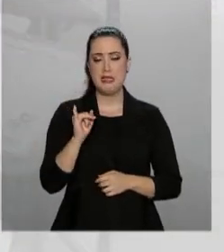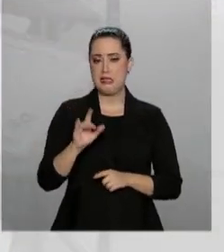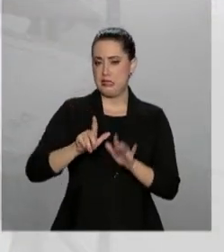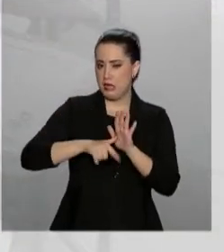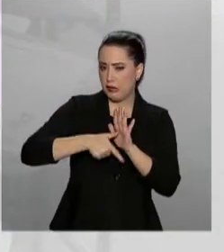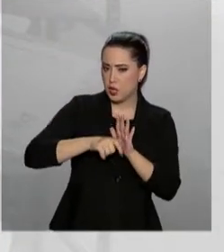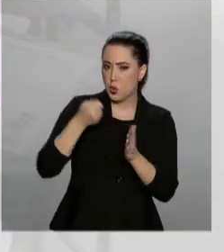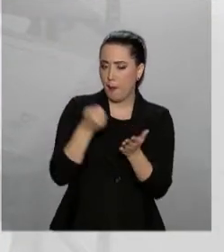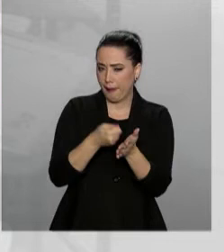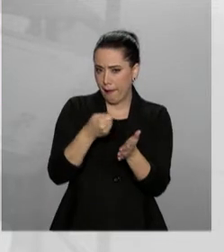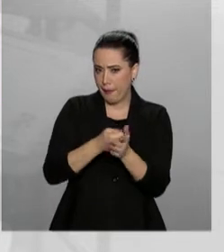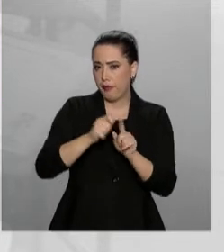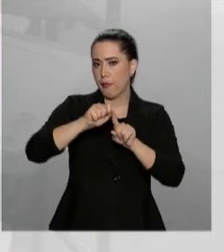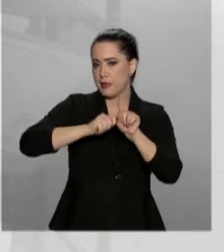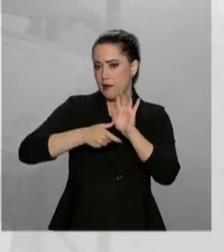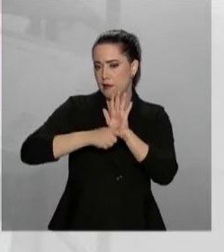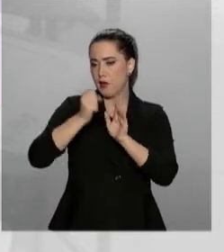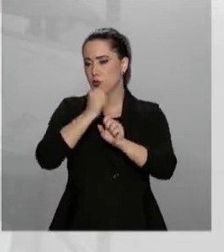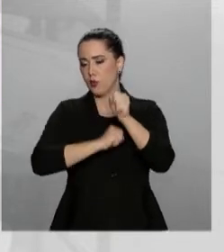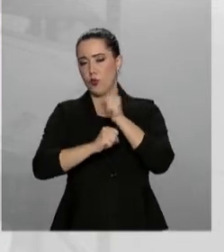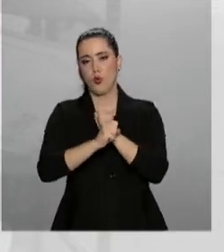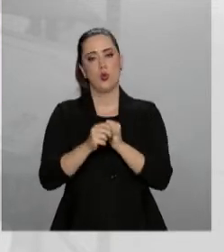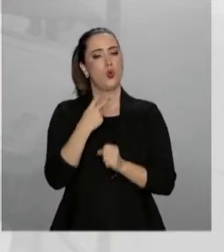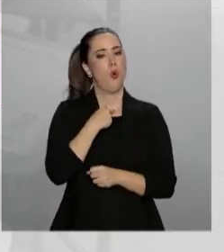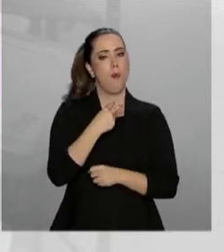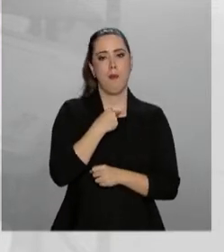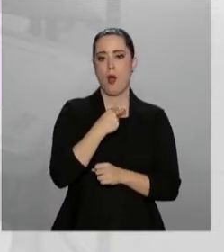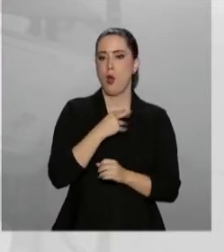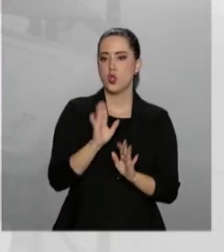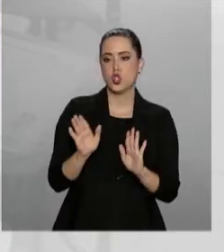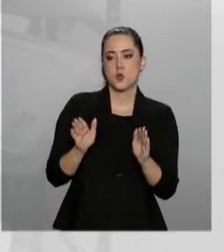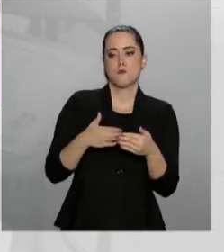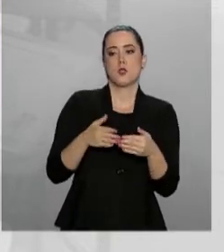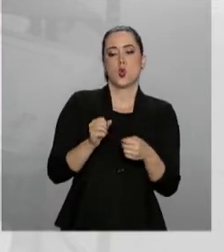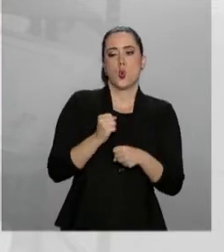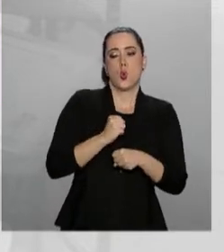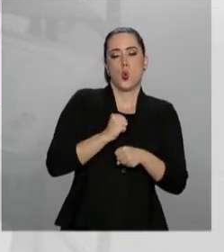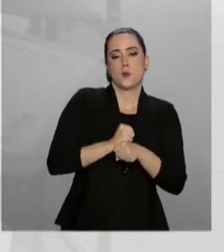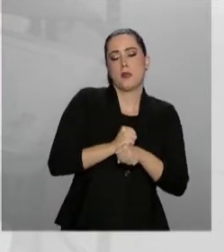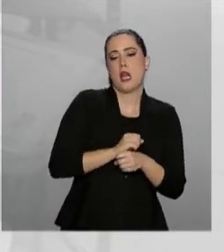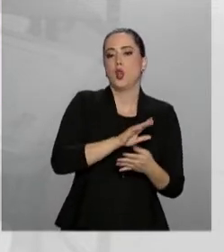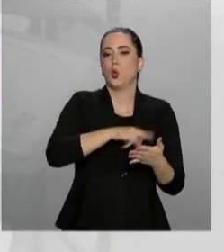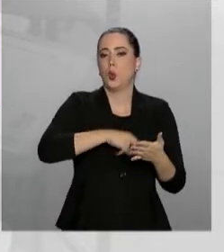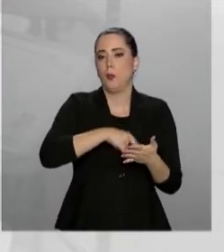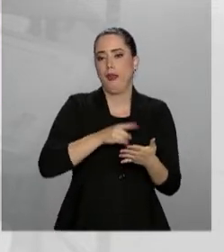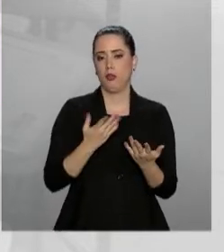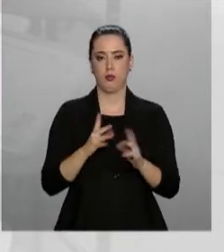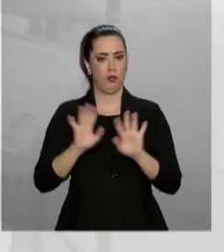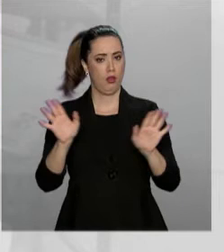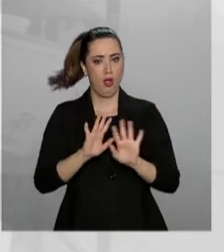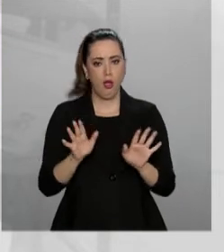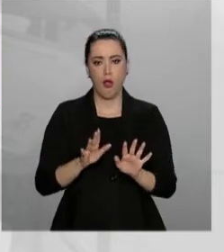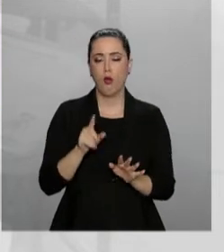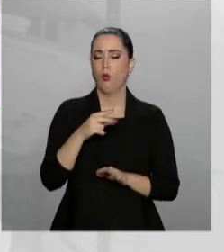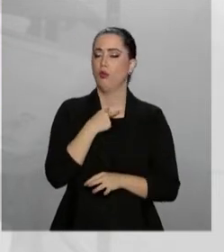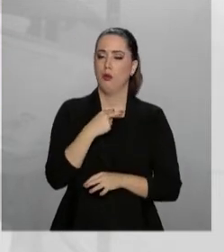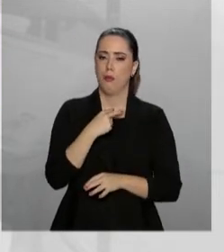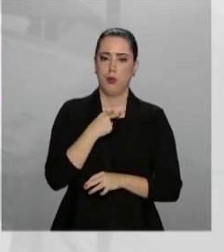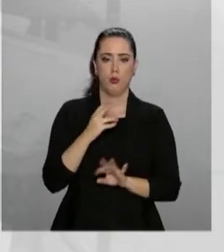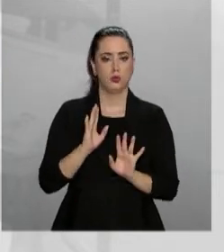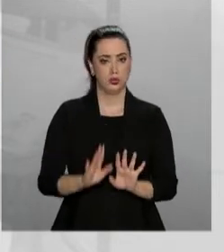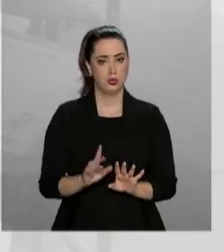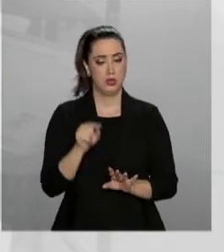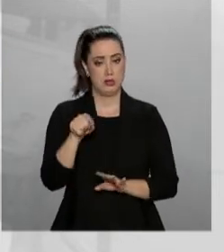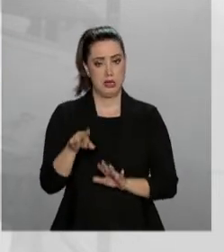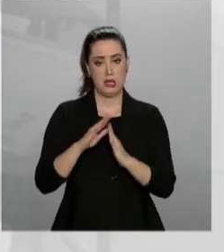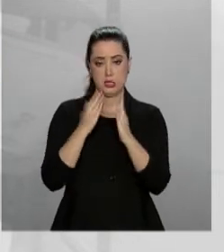pode impedir a transferência de escola e é proibido exigir a quitação das mensalidades para liberar documentos do aluno.